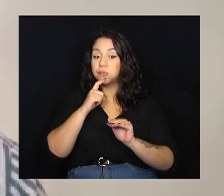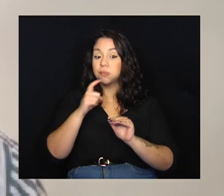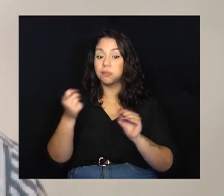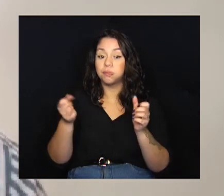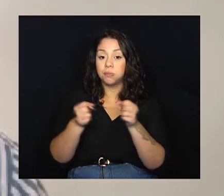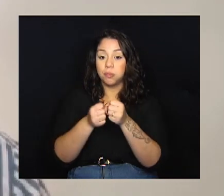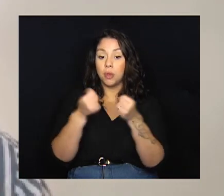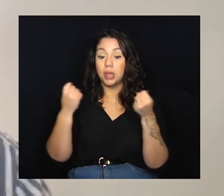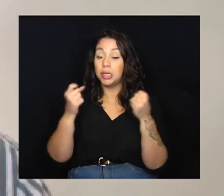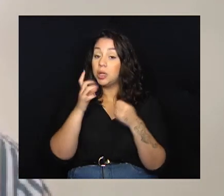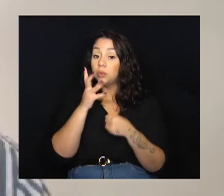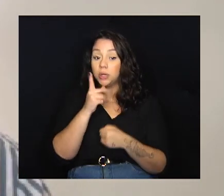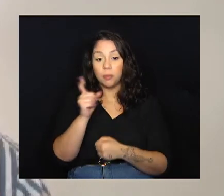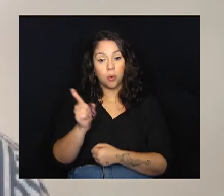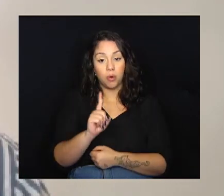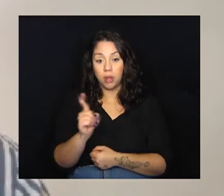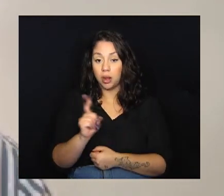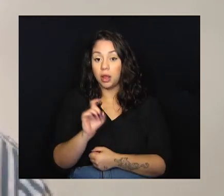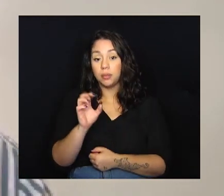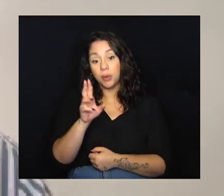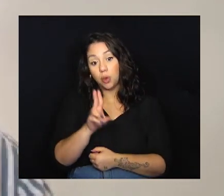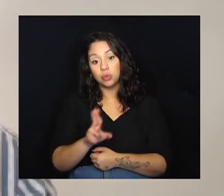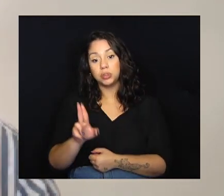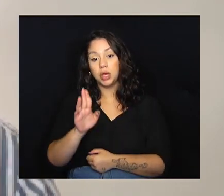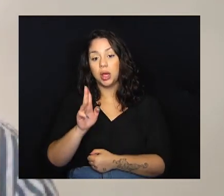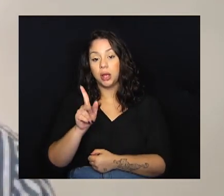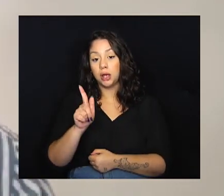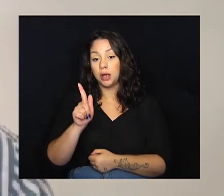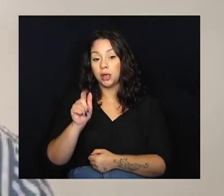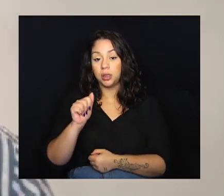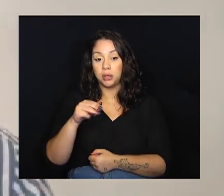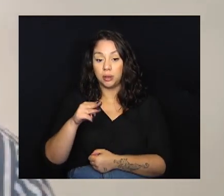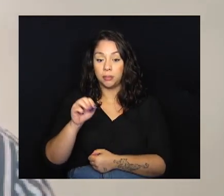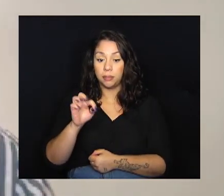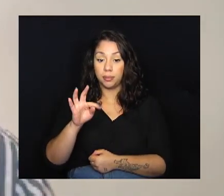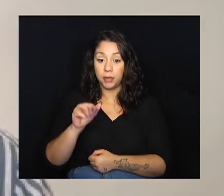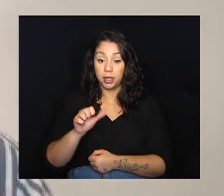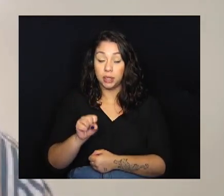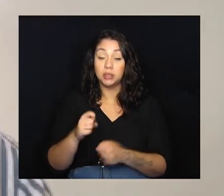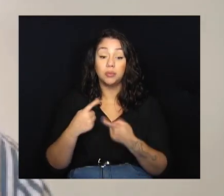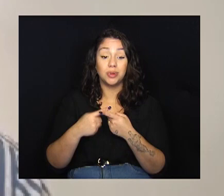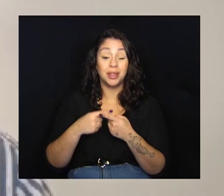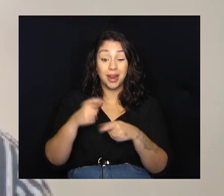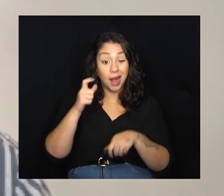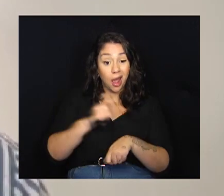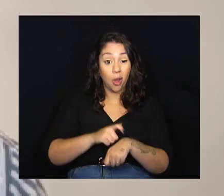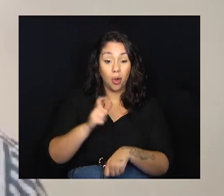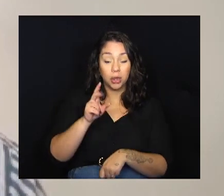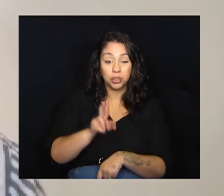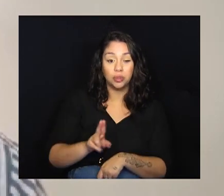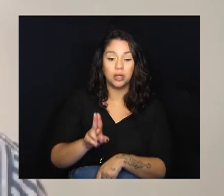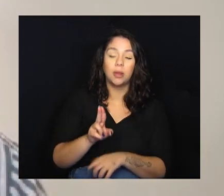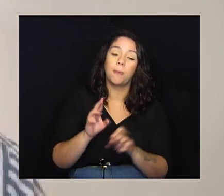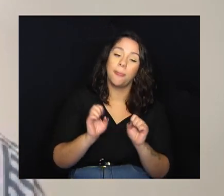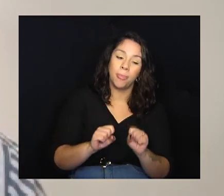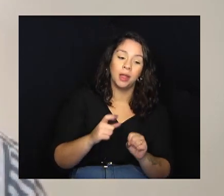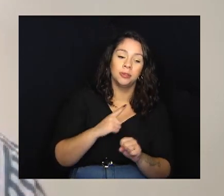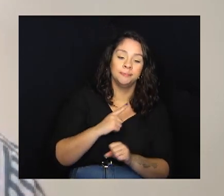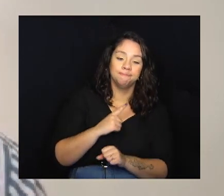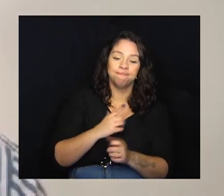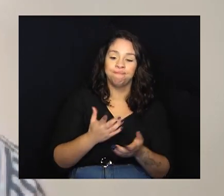tanto tempo assim para usar esses gametas porque pode ser que na hora que a gente for usar esses gametas é a gente tem algum tipo de